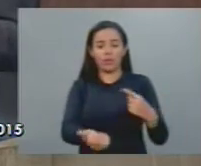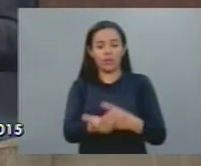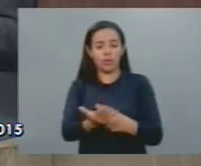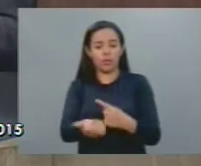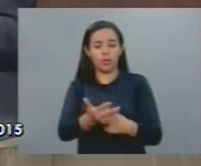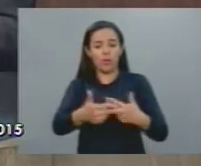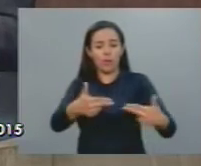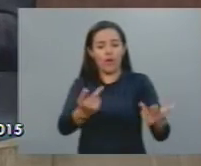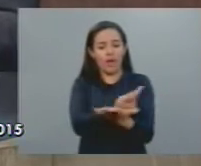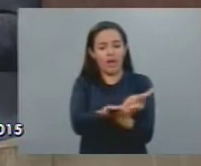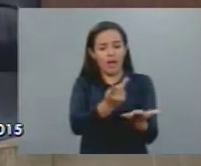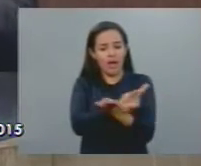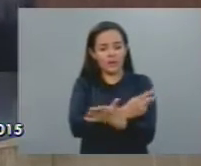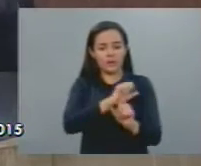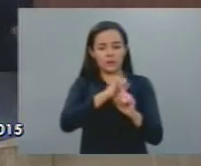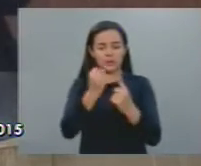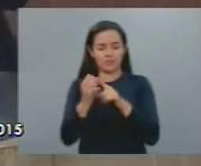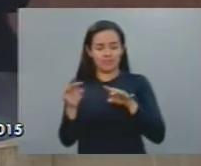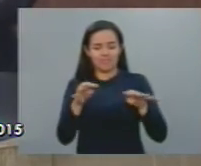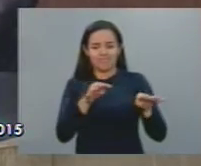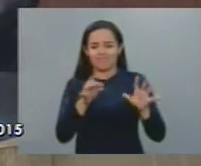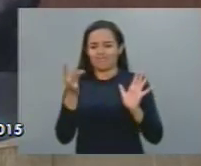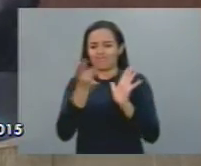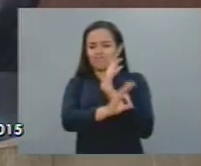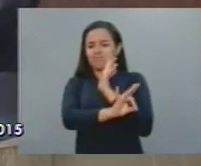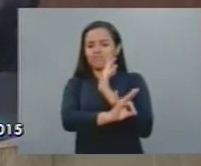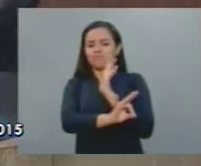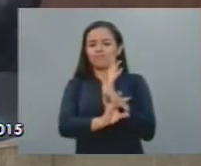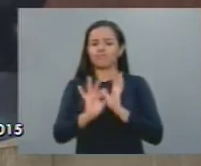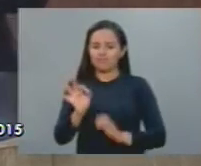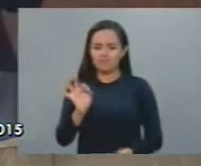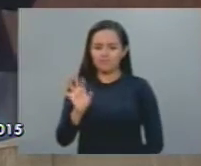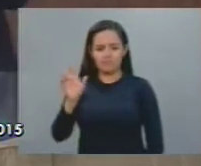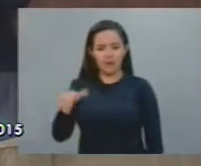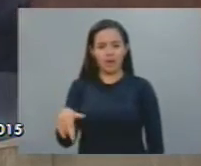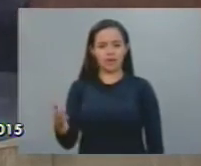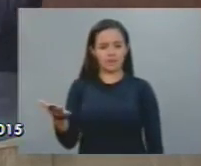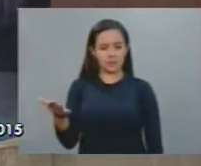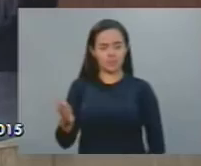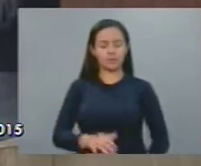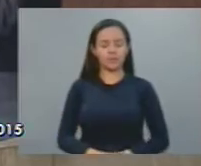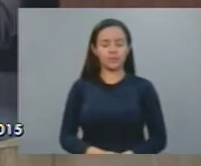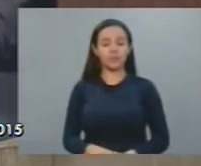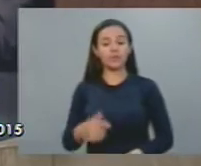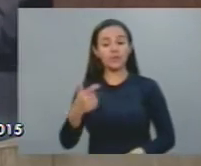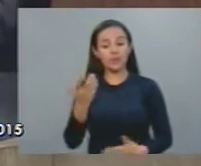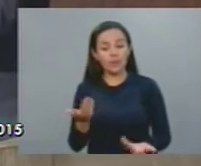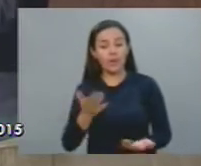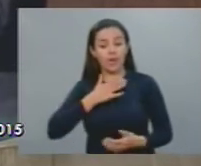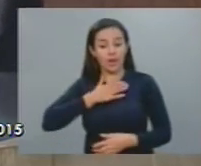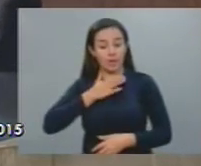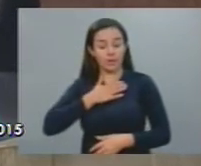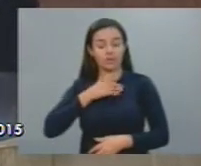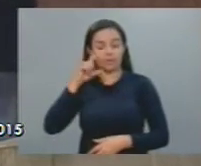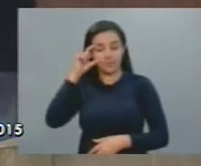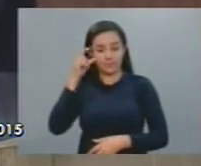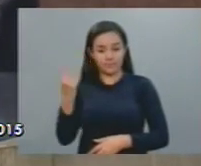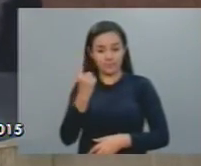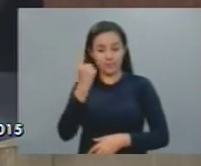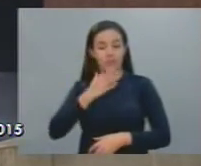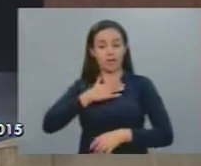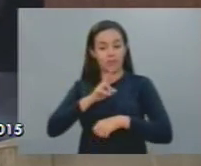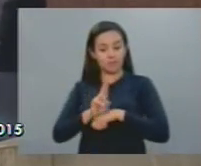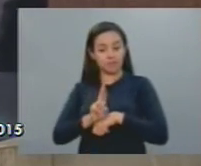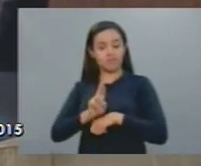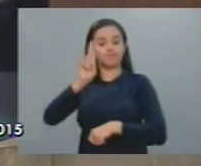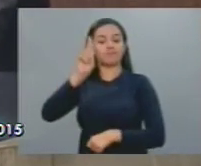obviamente, como um representante de uma frente de esquerda que ela